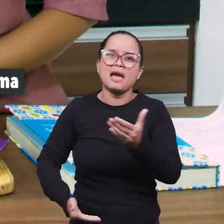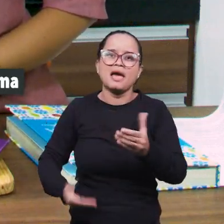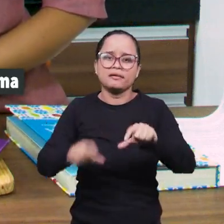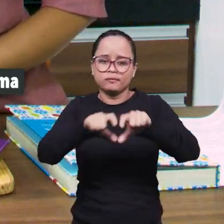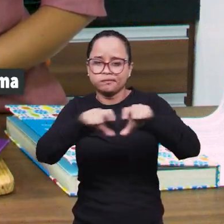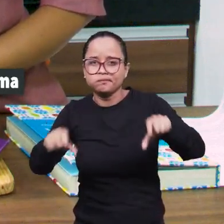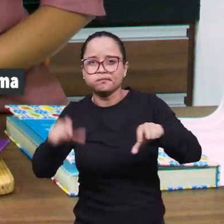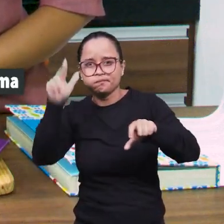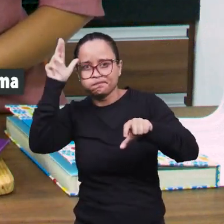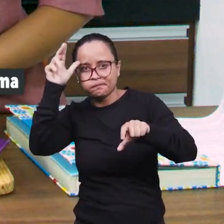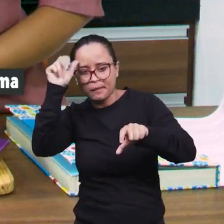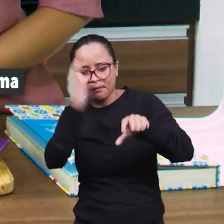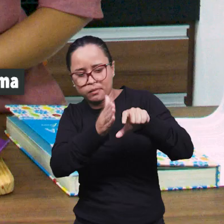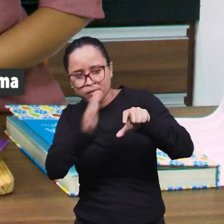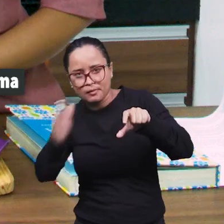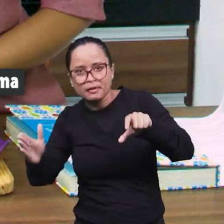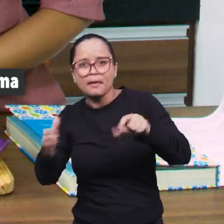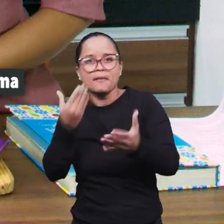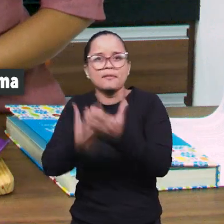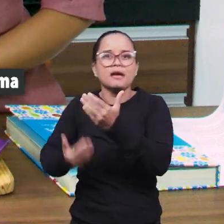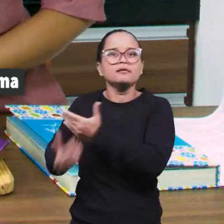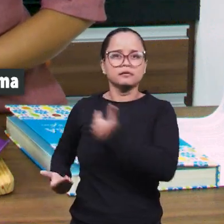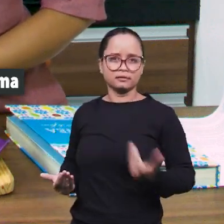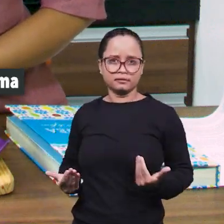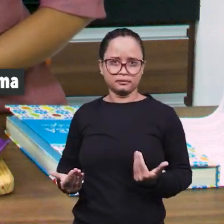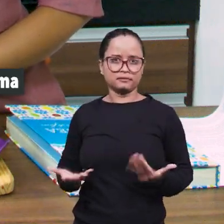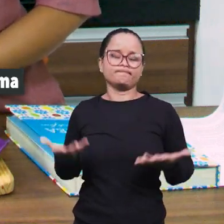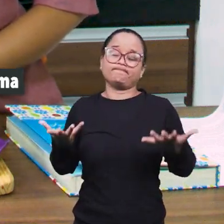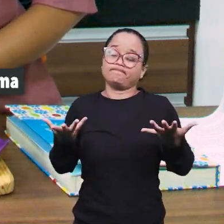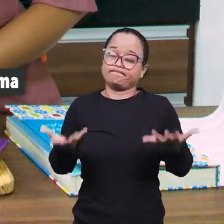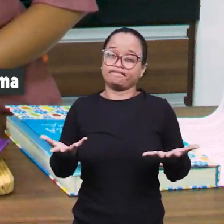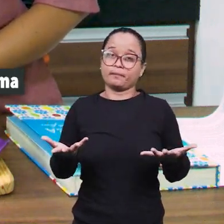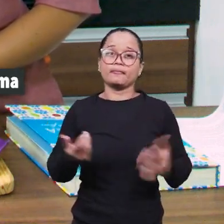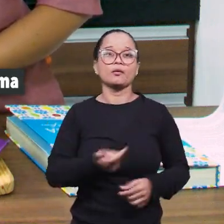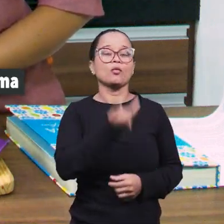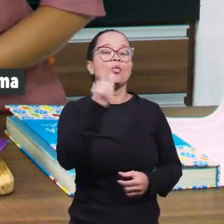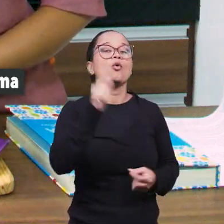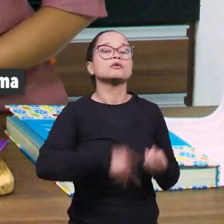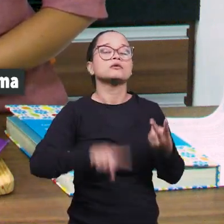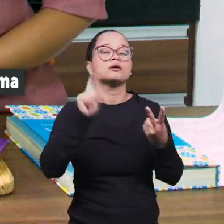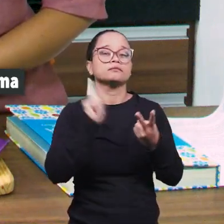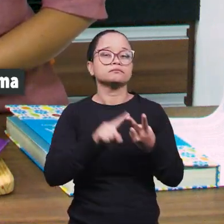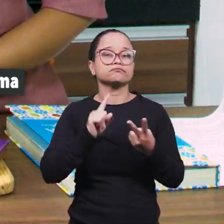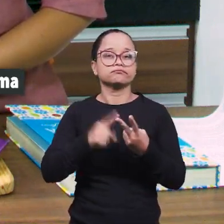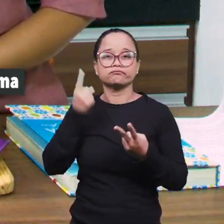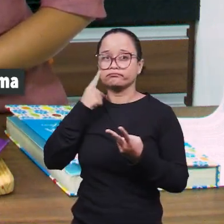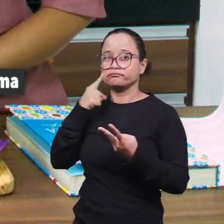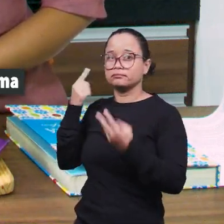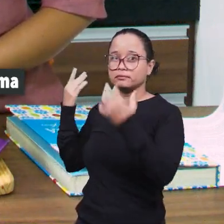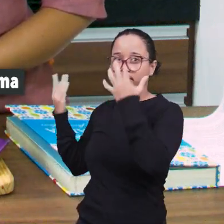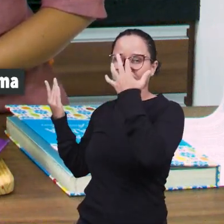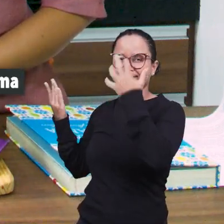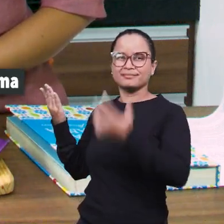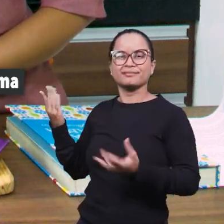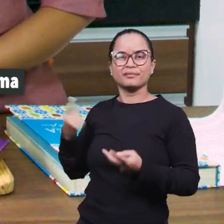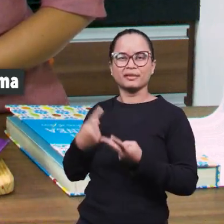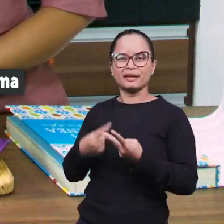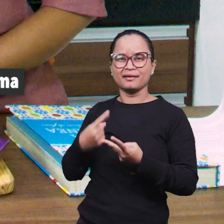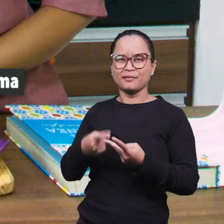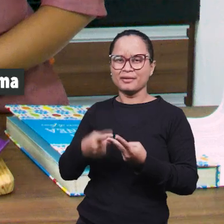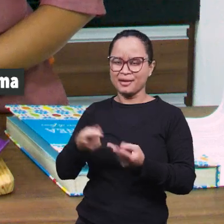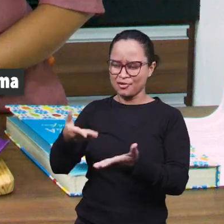miolo dela todinho, que tem muito nutriente. E o outro, gente, é um tirador